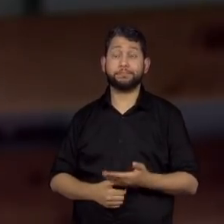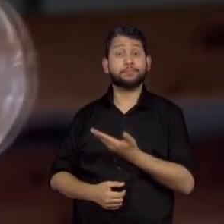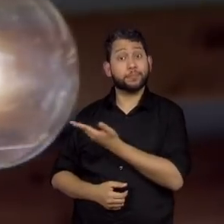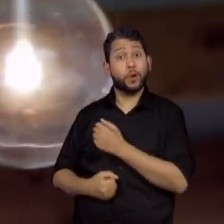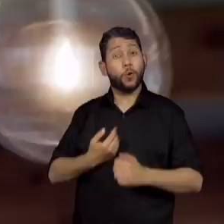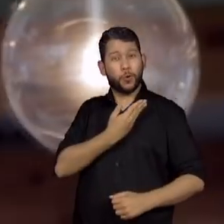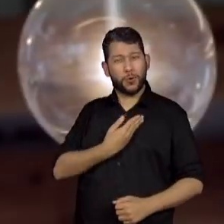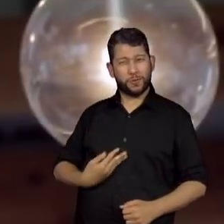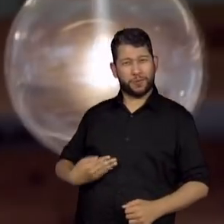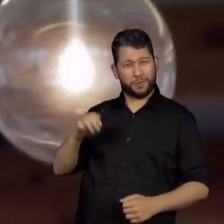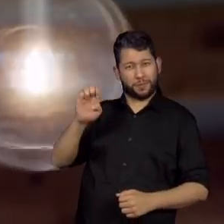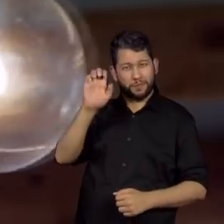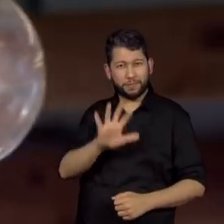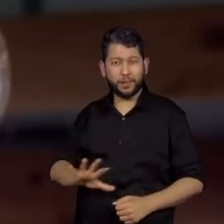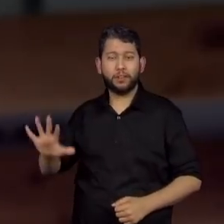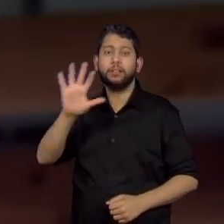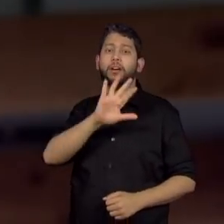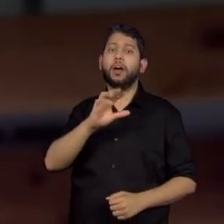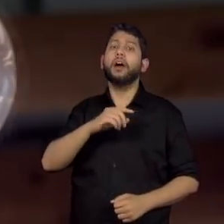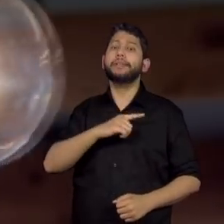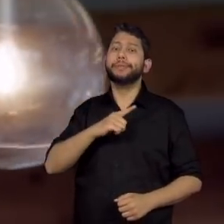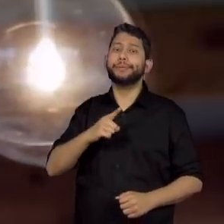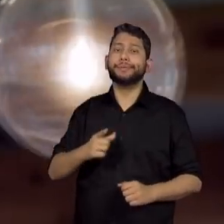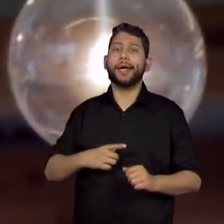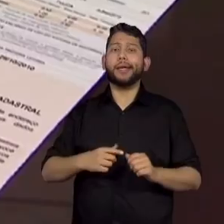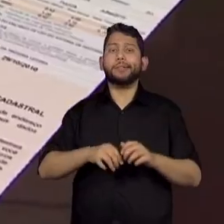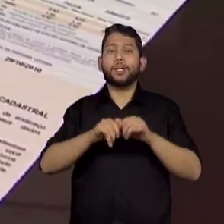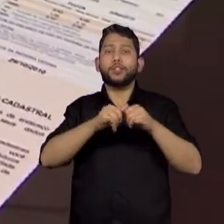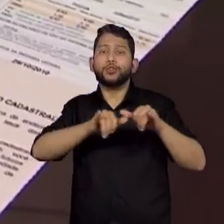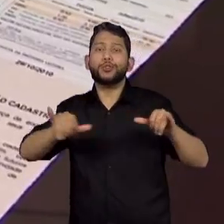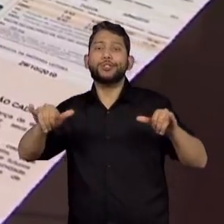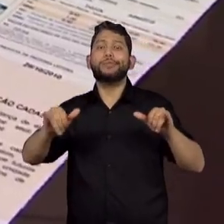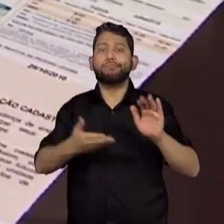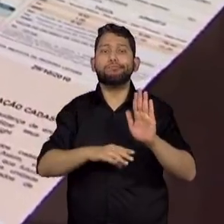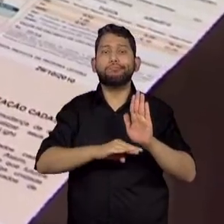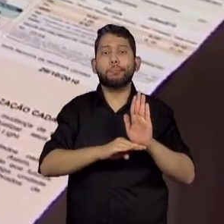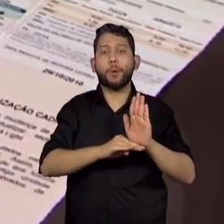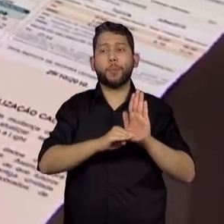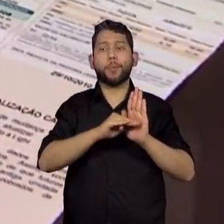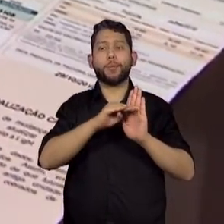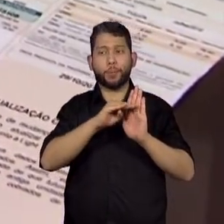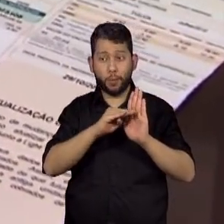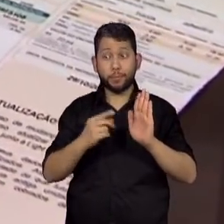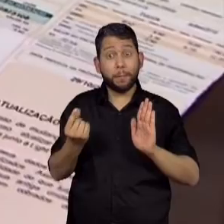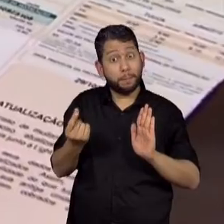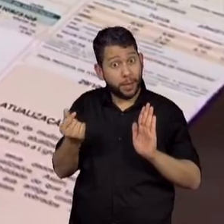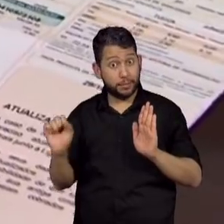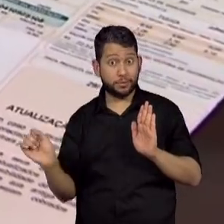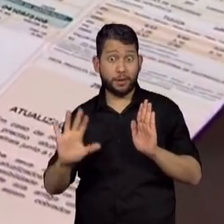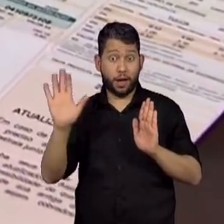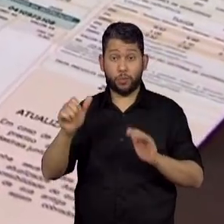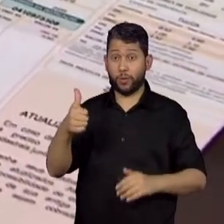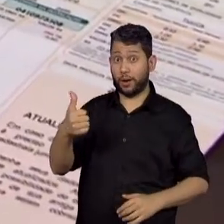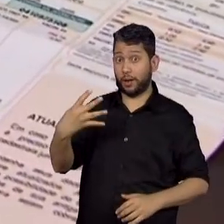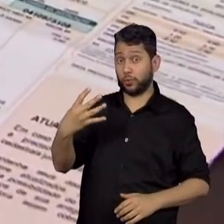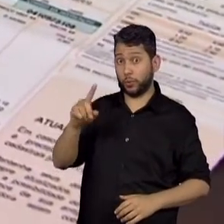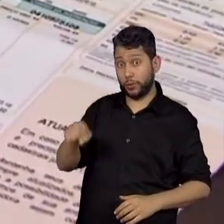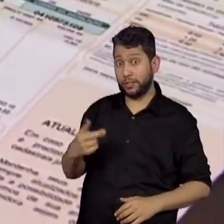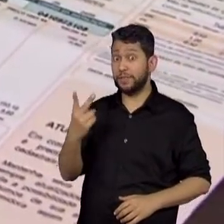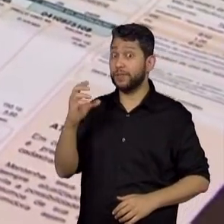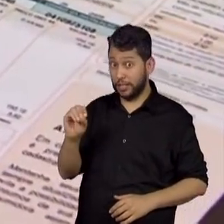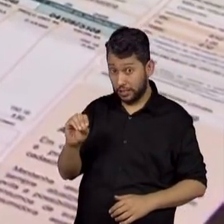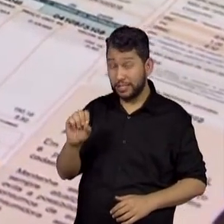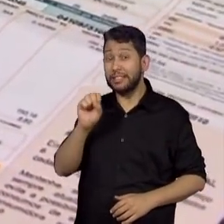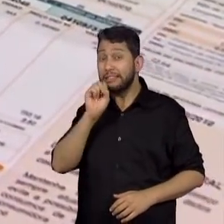Governo federal aumenta a tarifa extra da energia elétrica. A bandeira vermelha subiu R$ 14,20 a cada